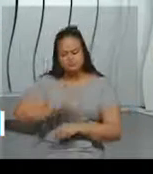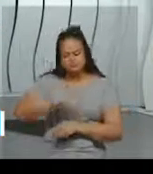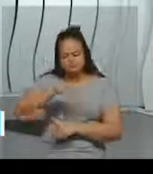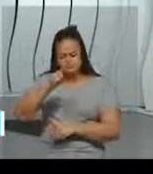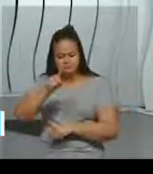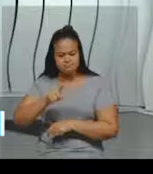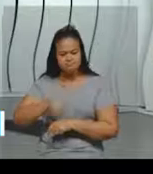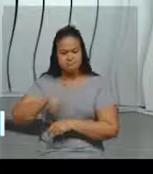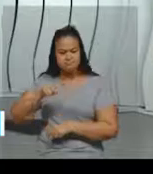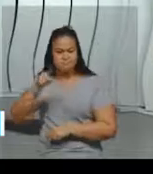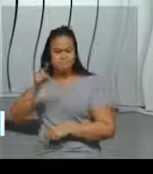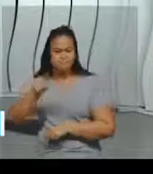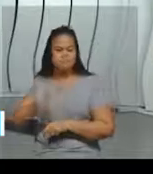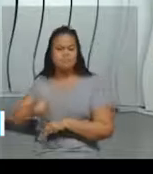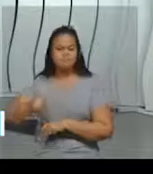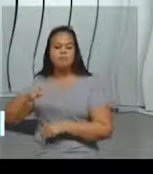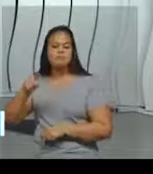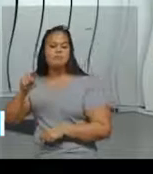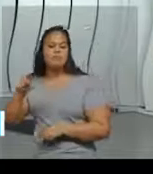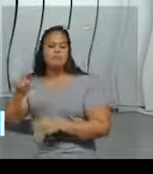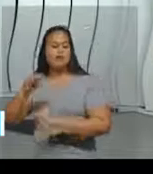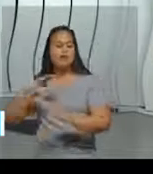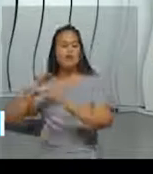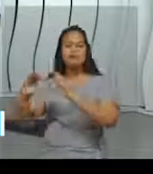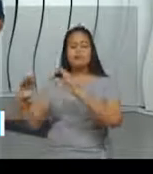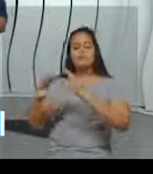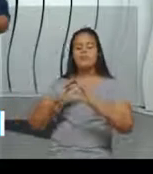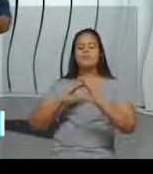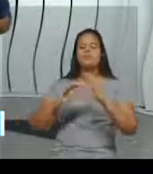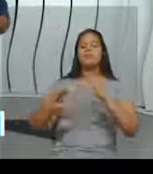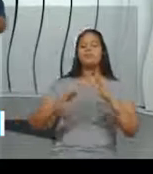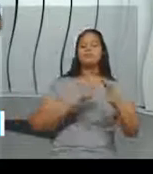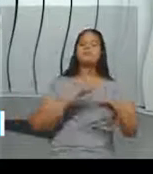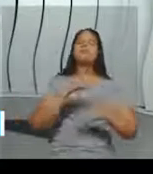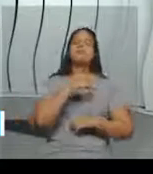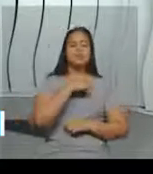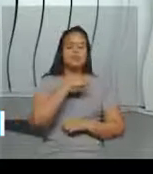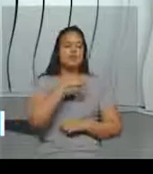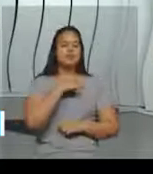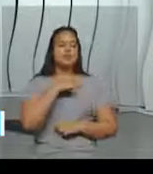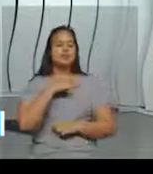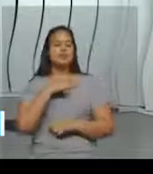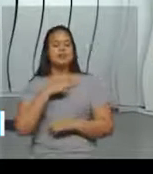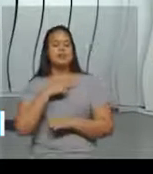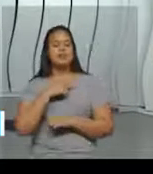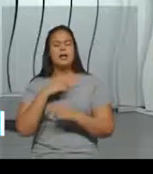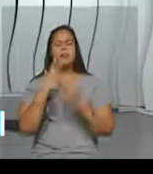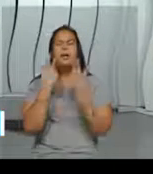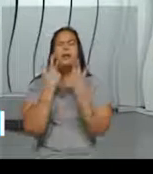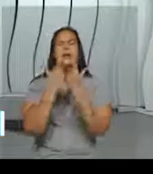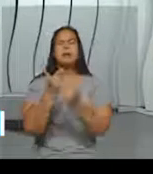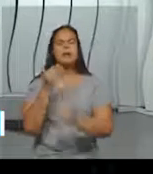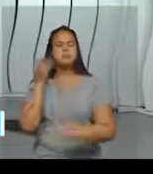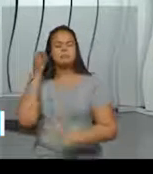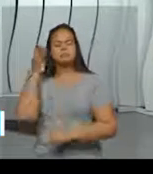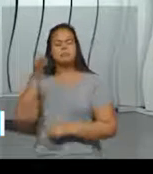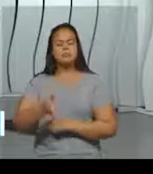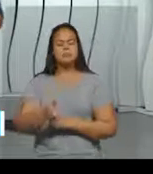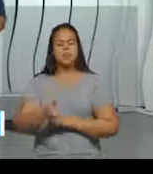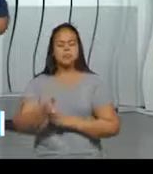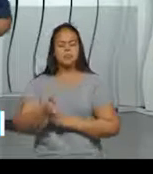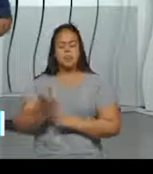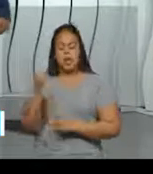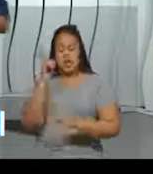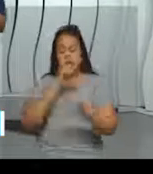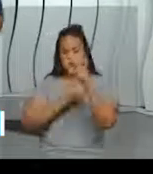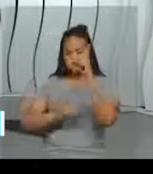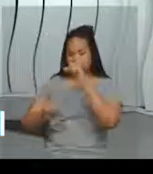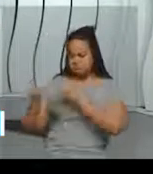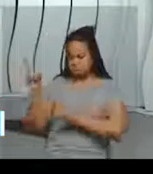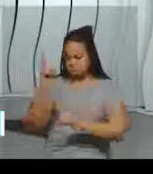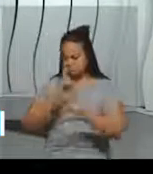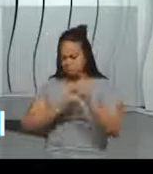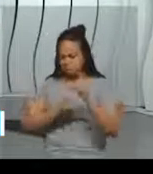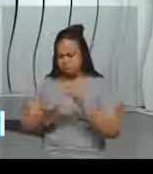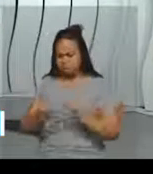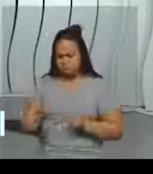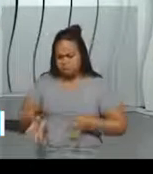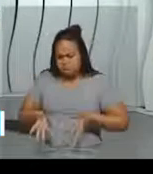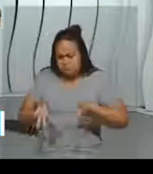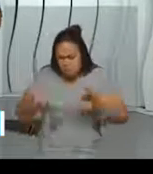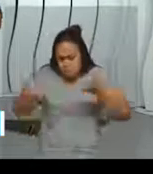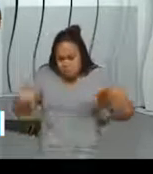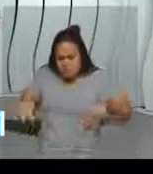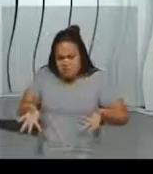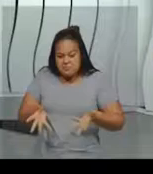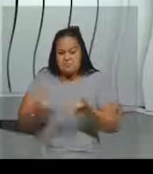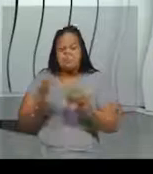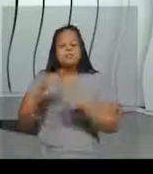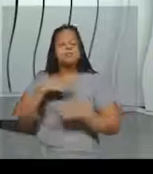aconteça, né, e possa ser comunicado. É uma linguagem mais direta, muito expressiva, né, e que vai